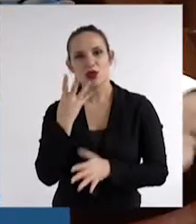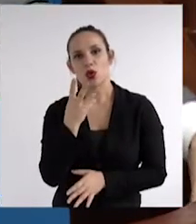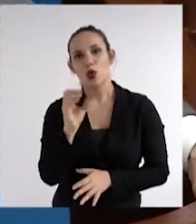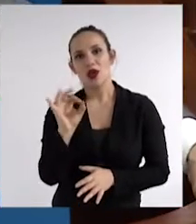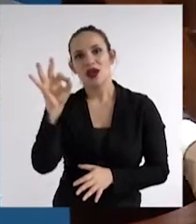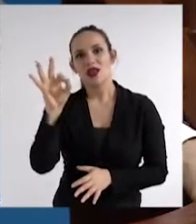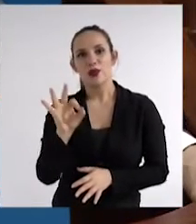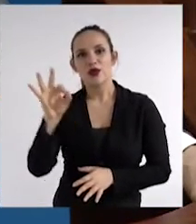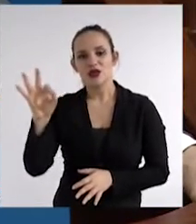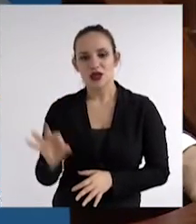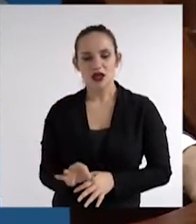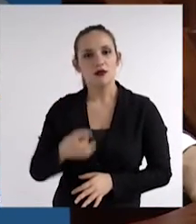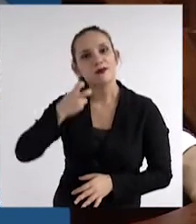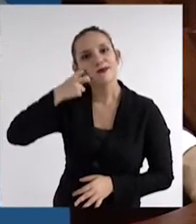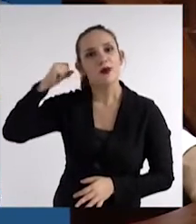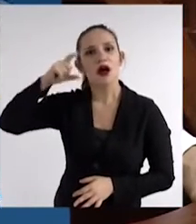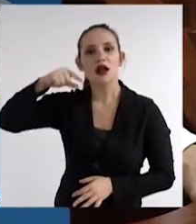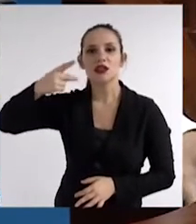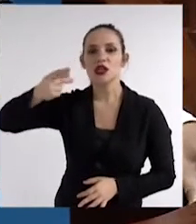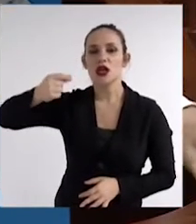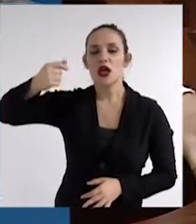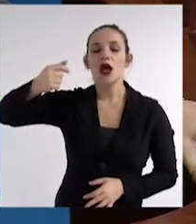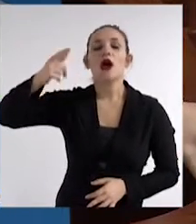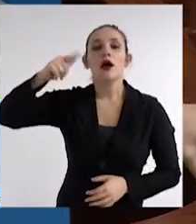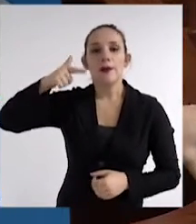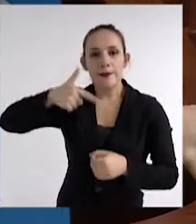do custo do transporte,